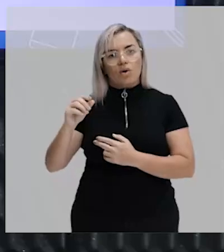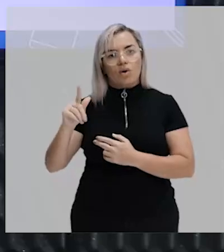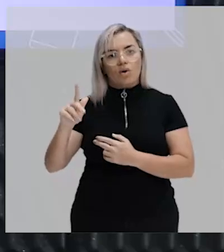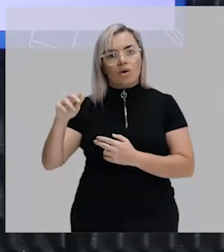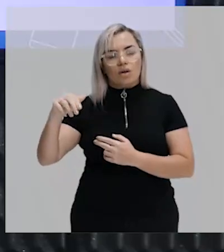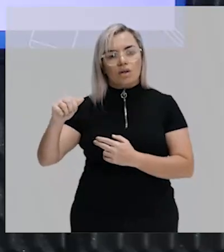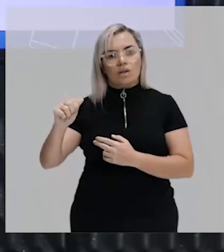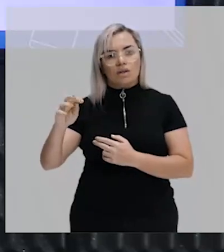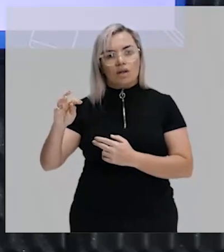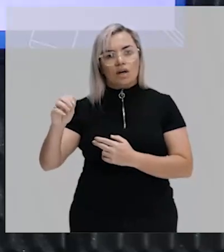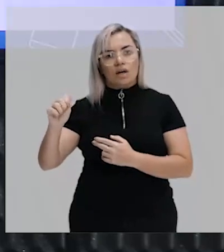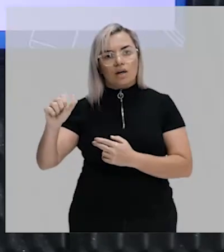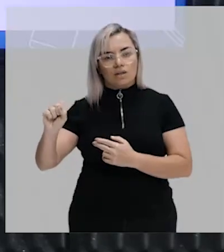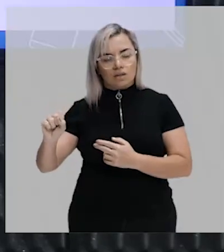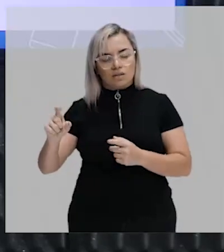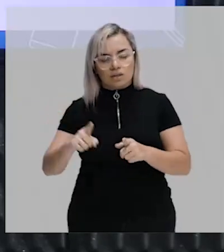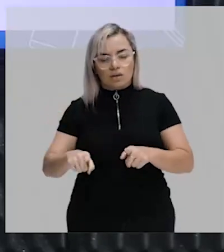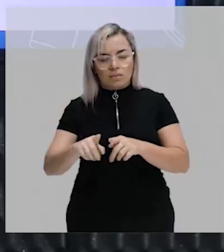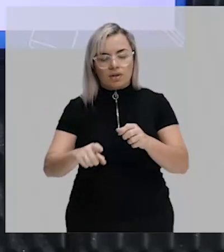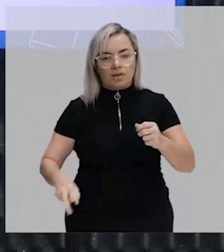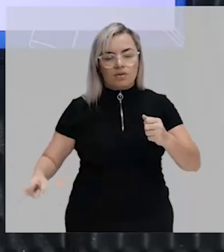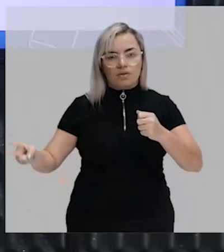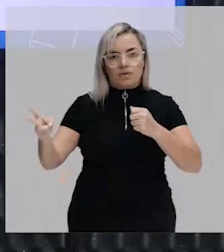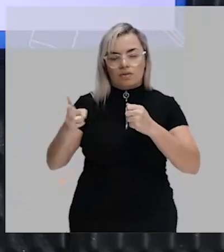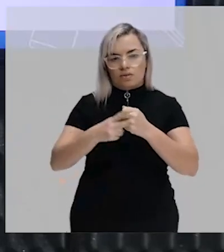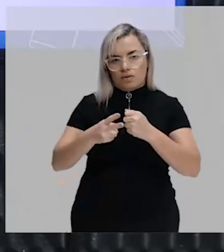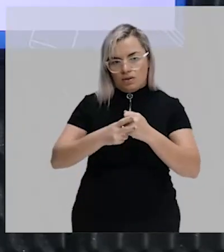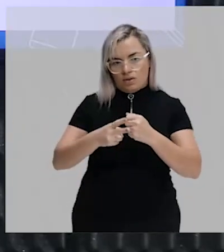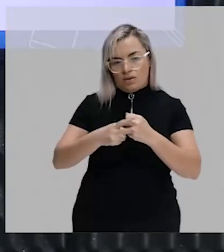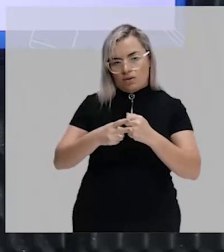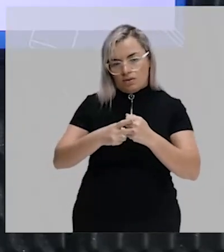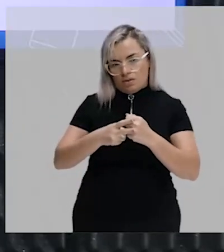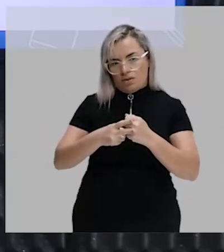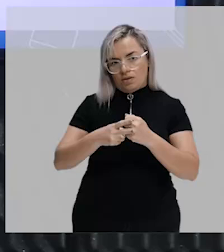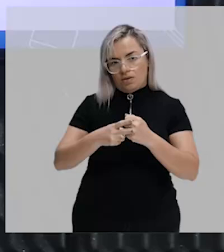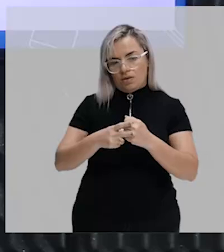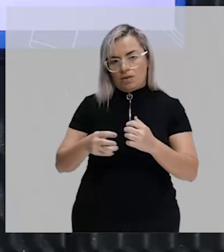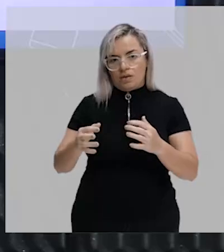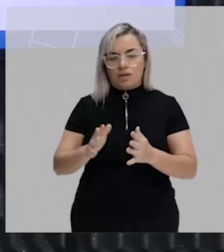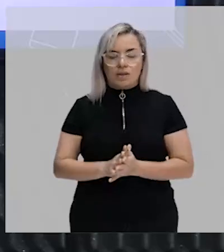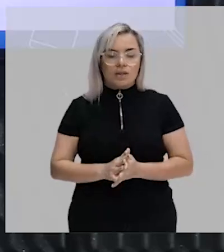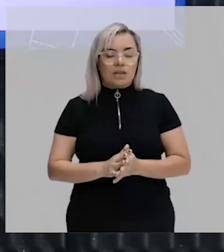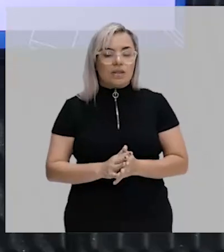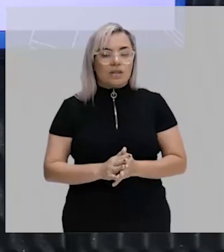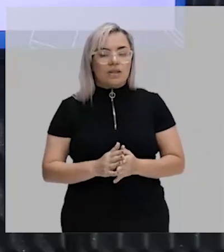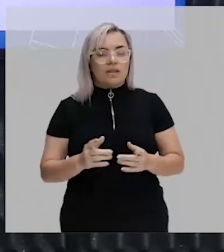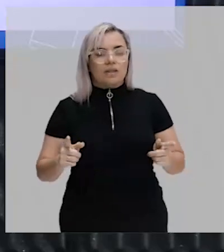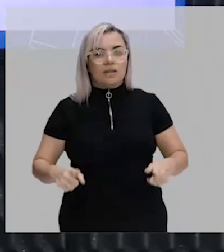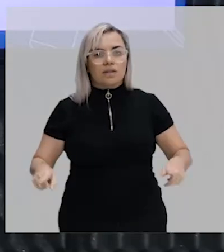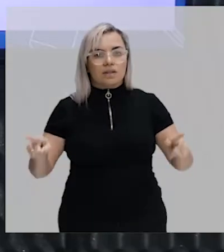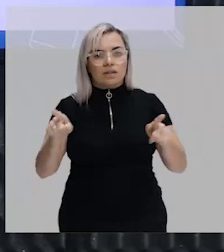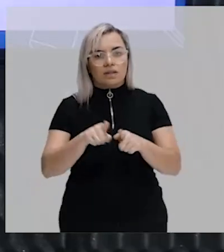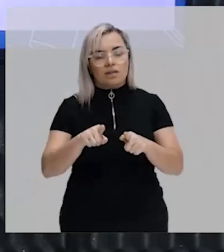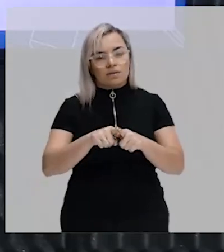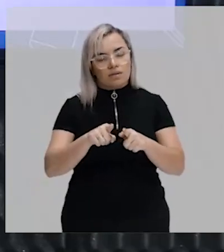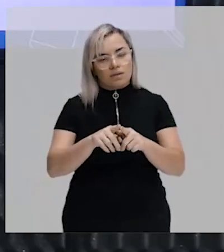verbos e para a questão dessa função gramatical da coordenação. Da